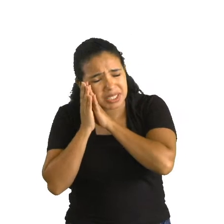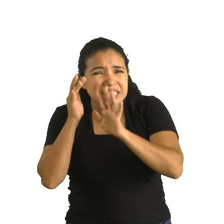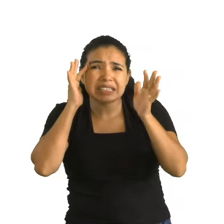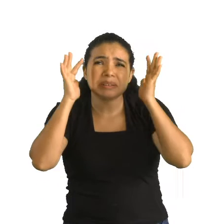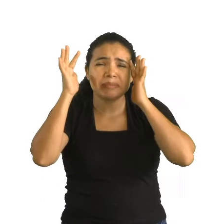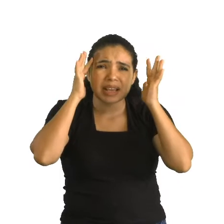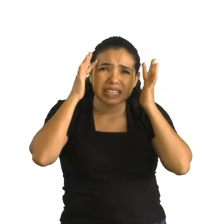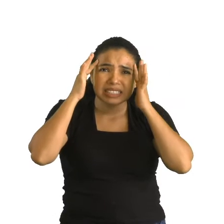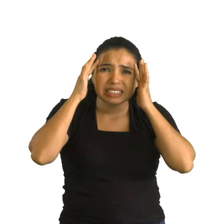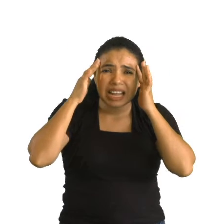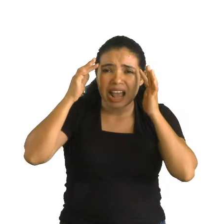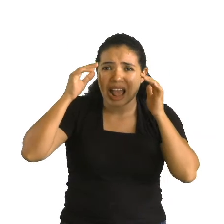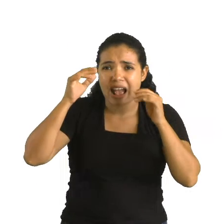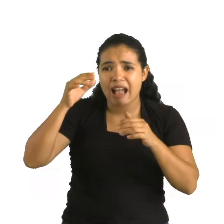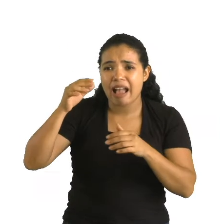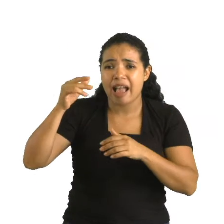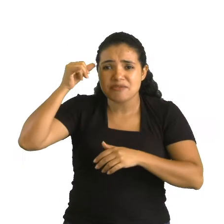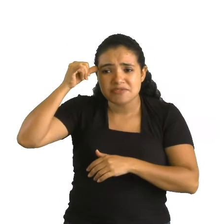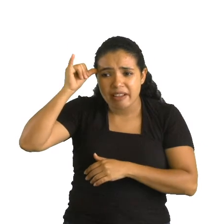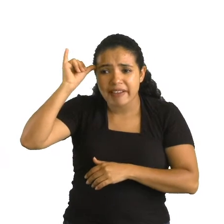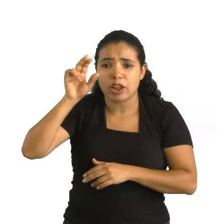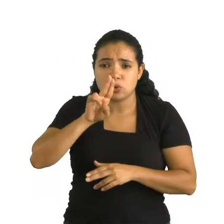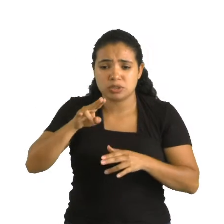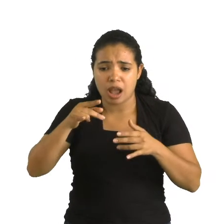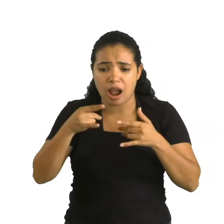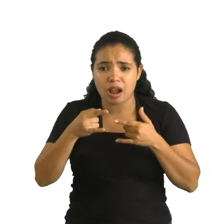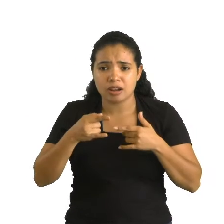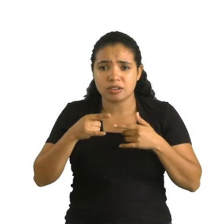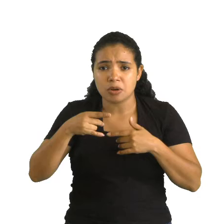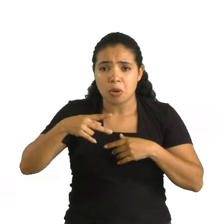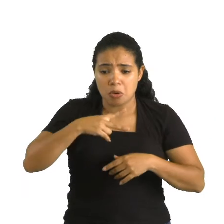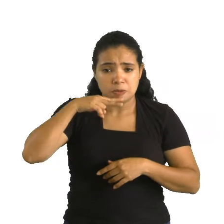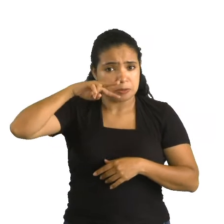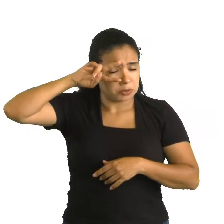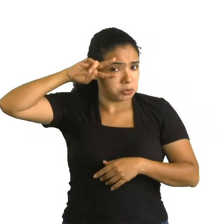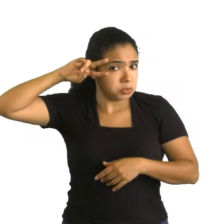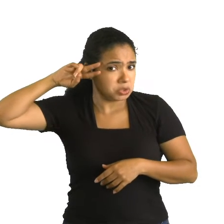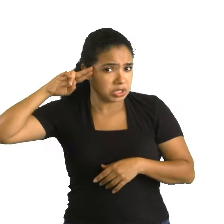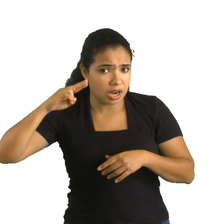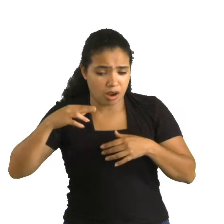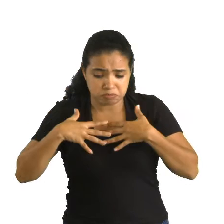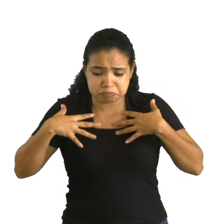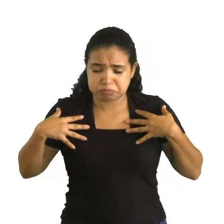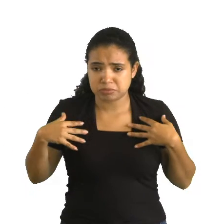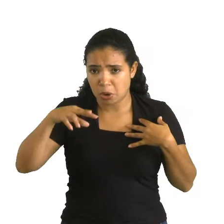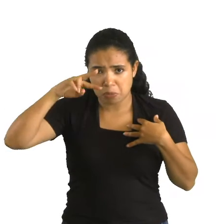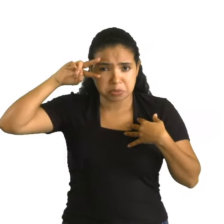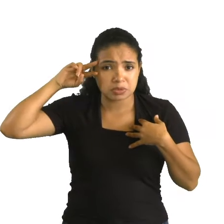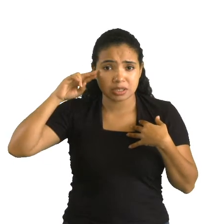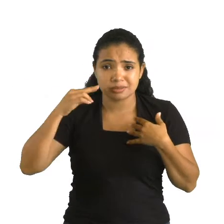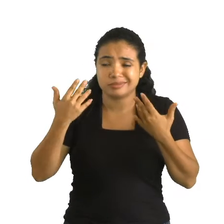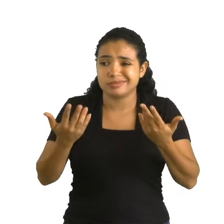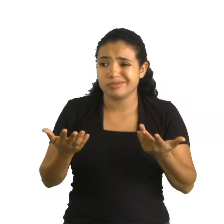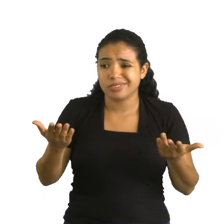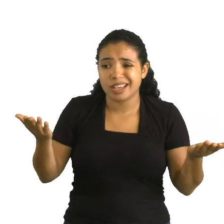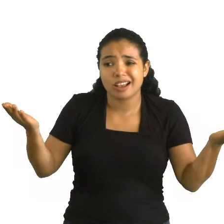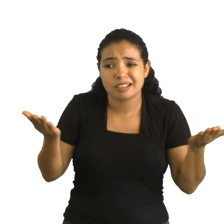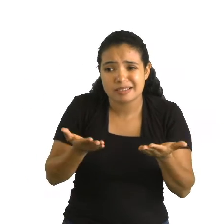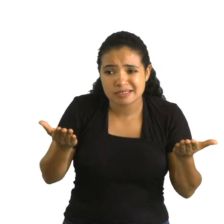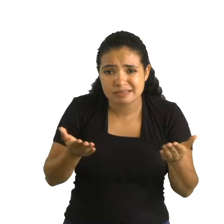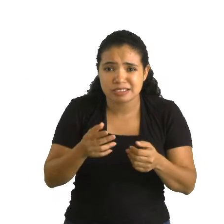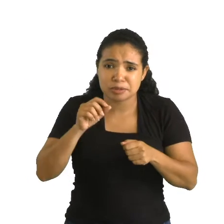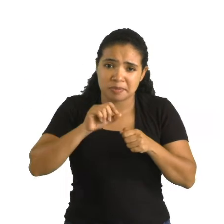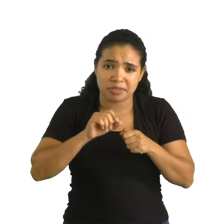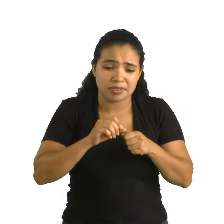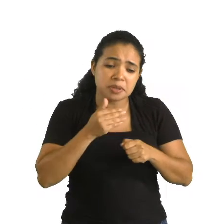se a vaquinha leiteira resolver usar sutiã. Vai sobrar para mim. Ah, Dona Raposa, justo agora que eu ia fazer